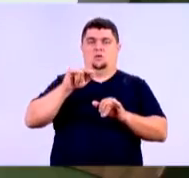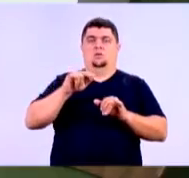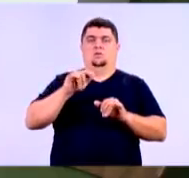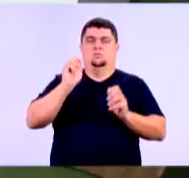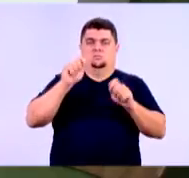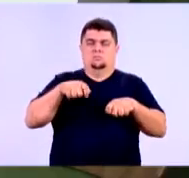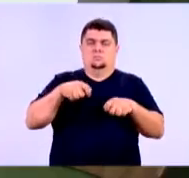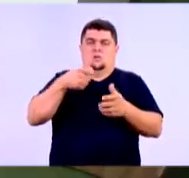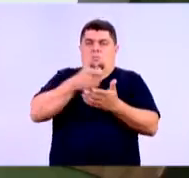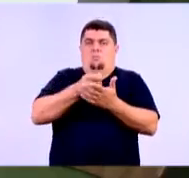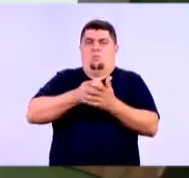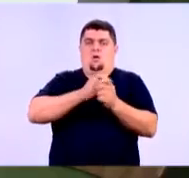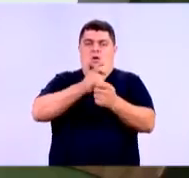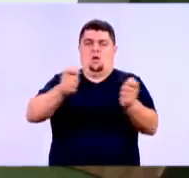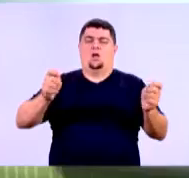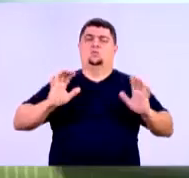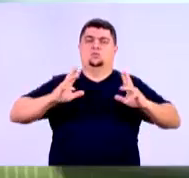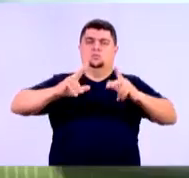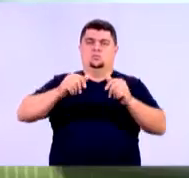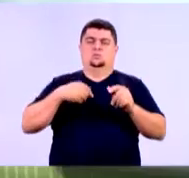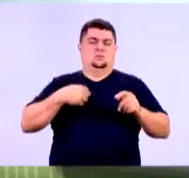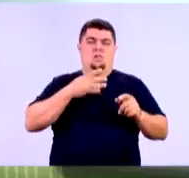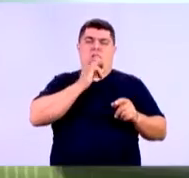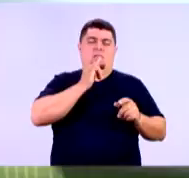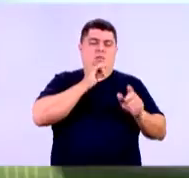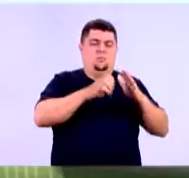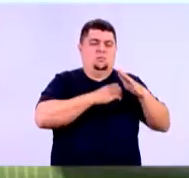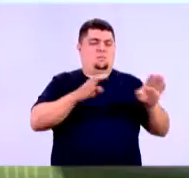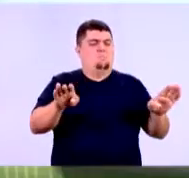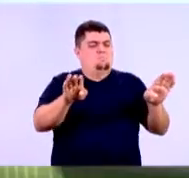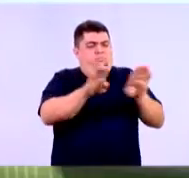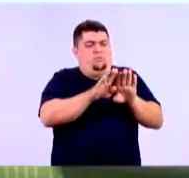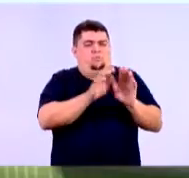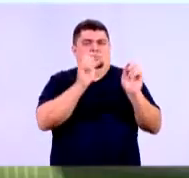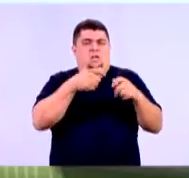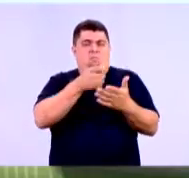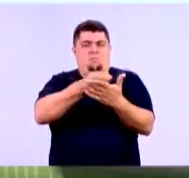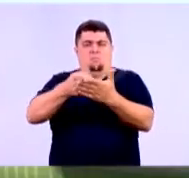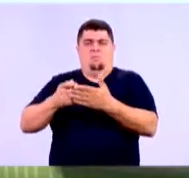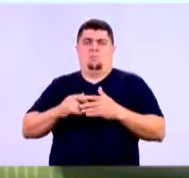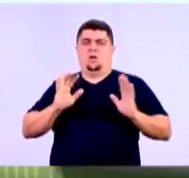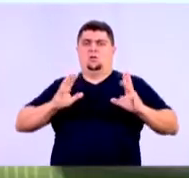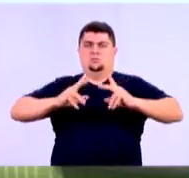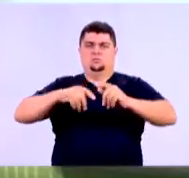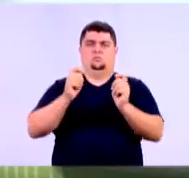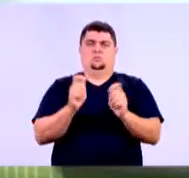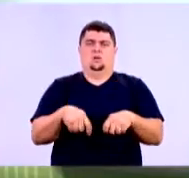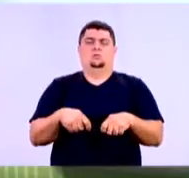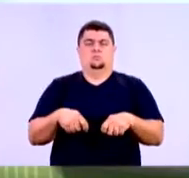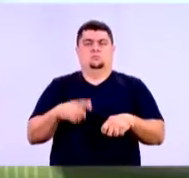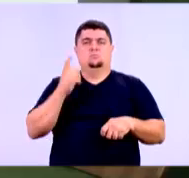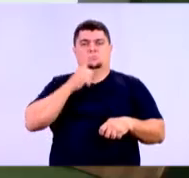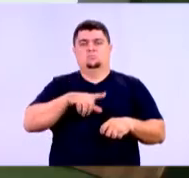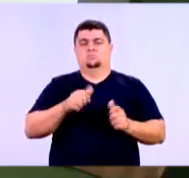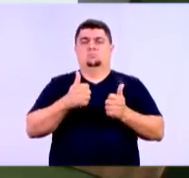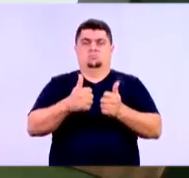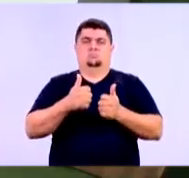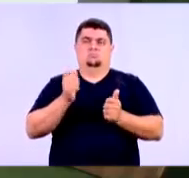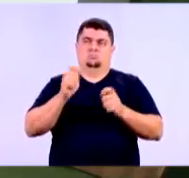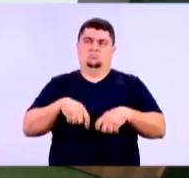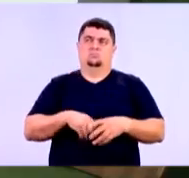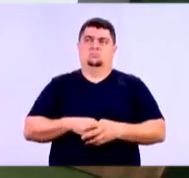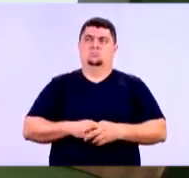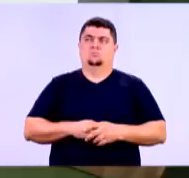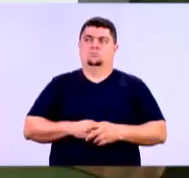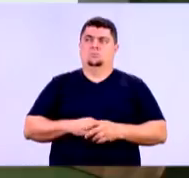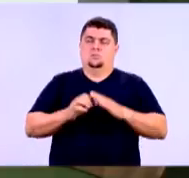consigo pagar todas as minhas dívidas hoje? Se eu quiser fechar as portas, eu consigo encerrar meu negócio sem dever nada a ninguém? Consegue, né? Essa empresa está conseguindo.